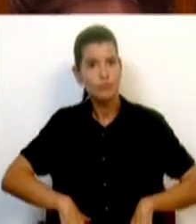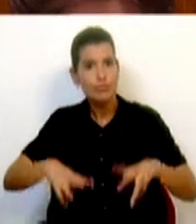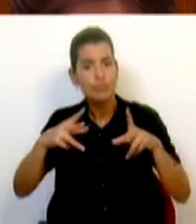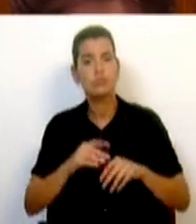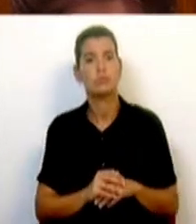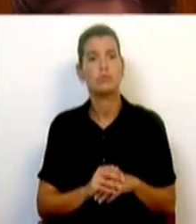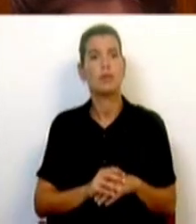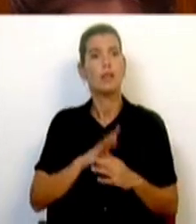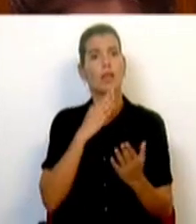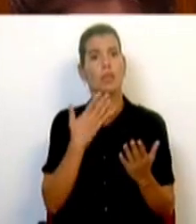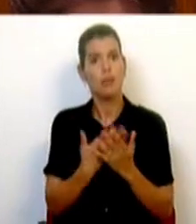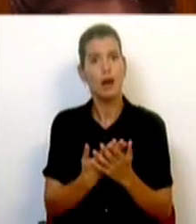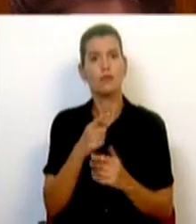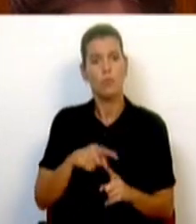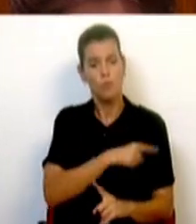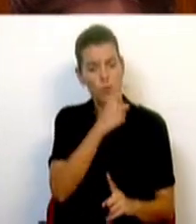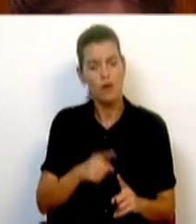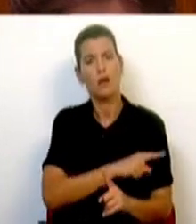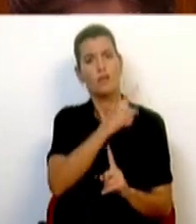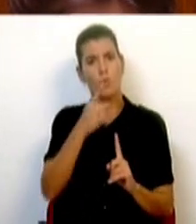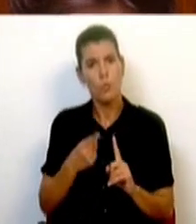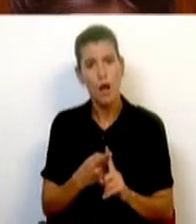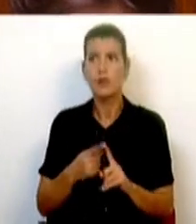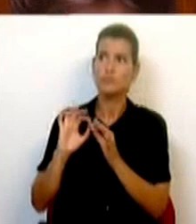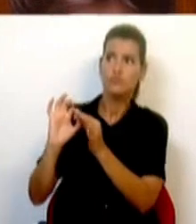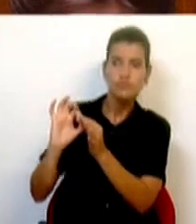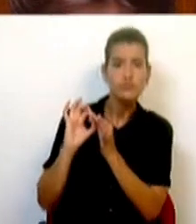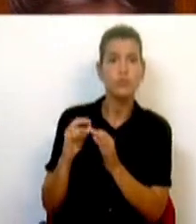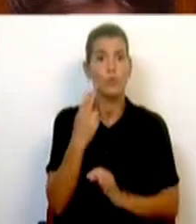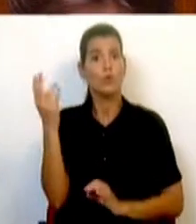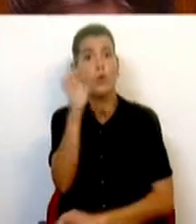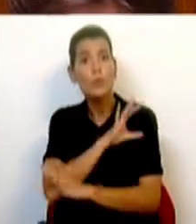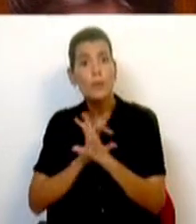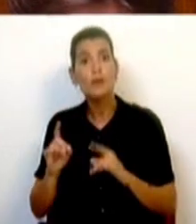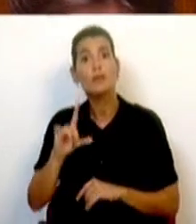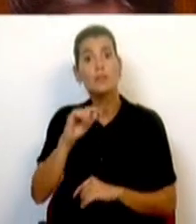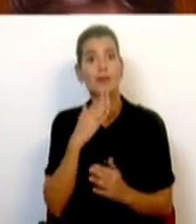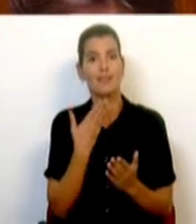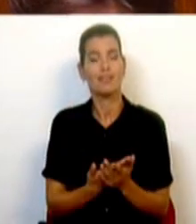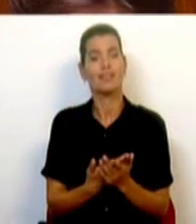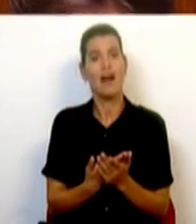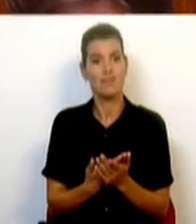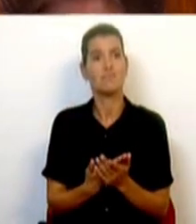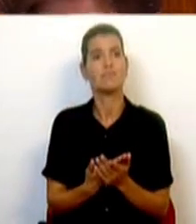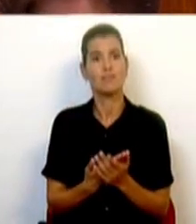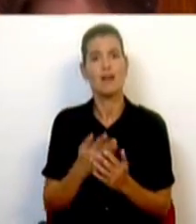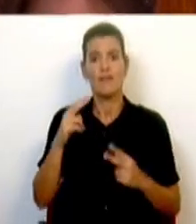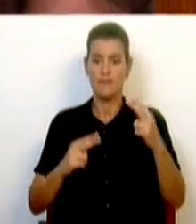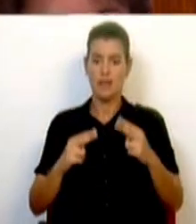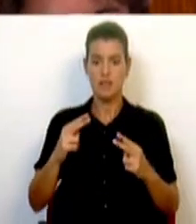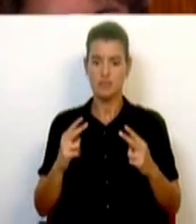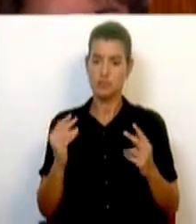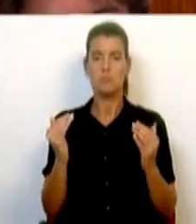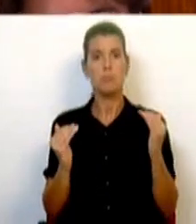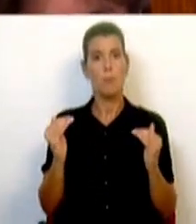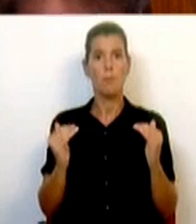nos tem permitido convergir ano após ano com a União Europeia e nos tem permitido consolidar as nossas finanças públicas de uma